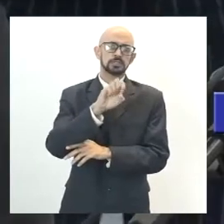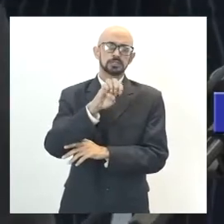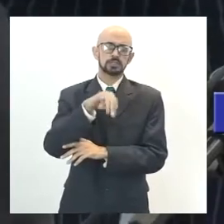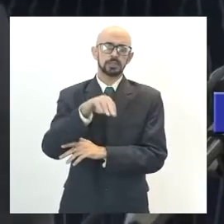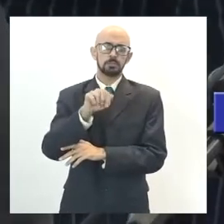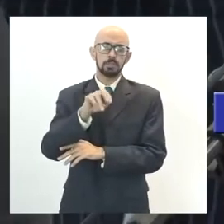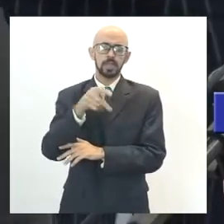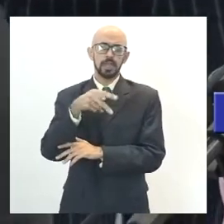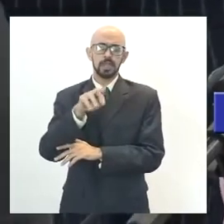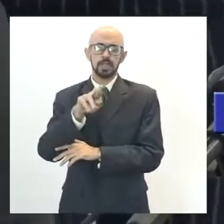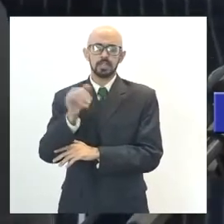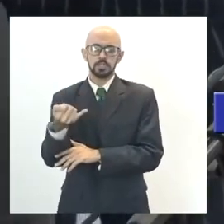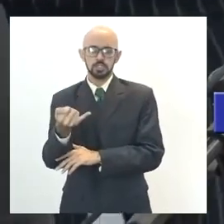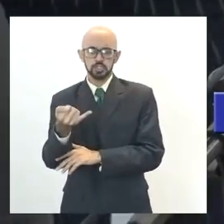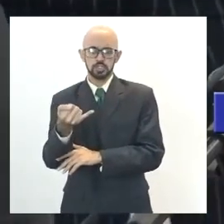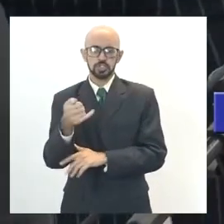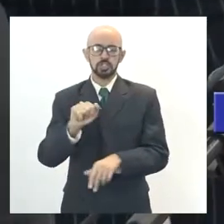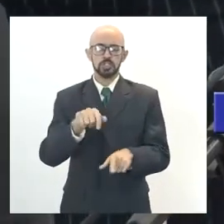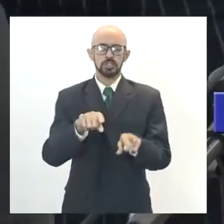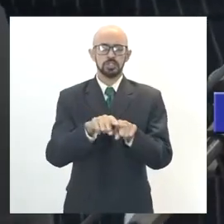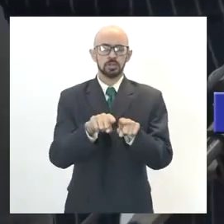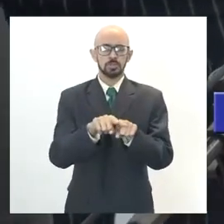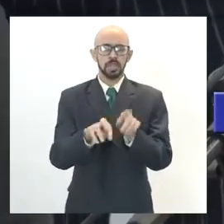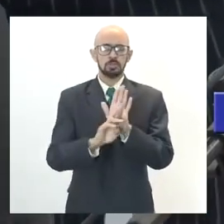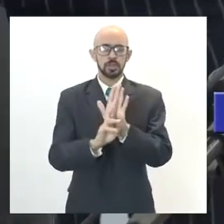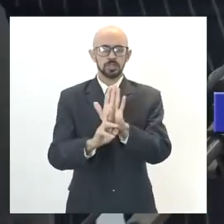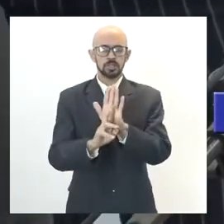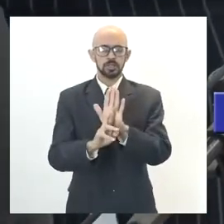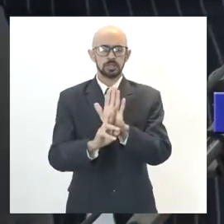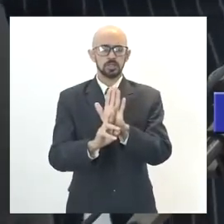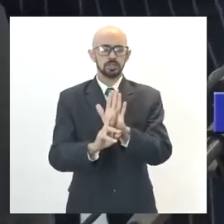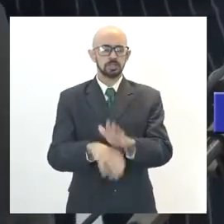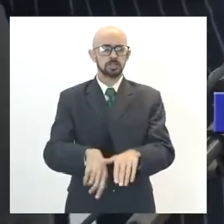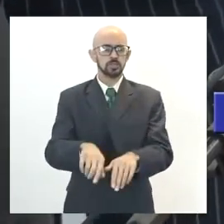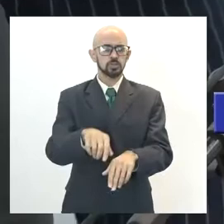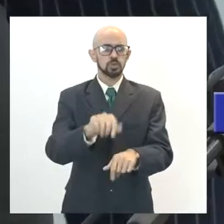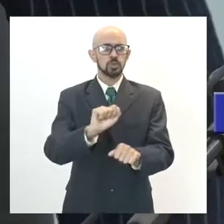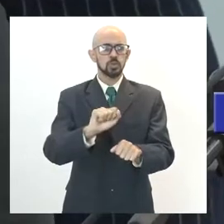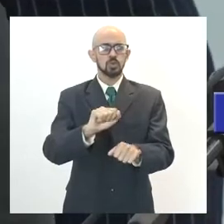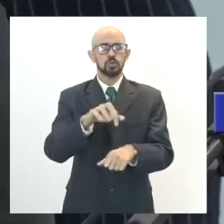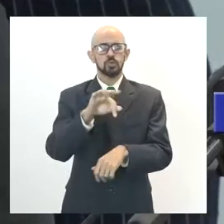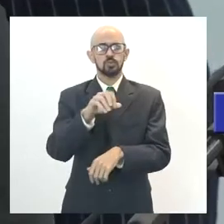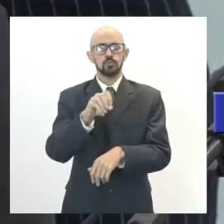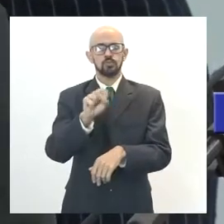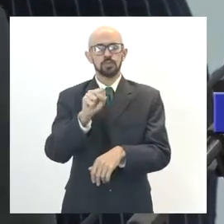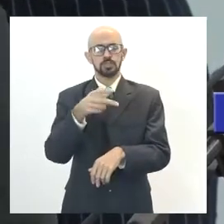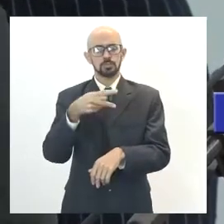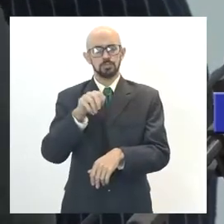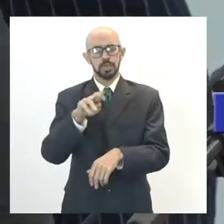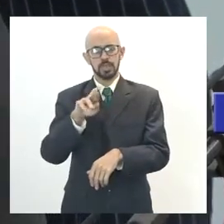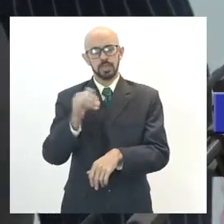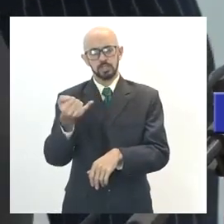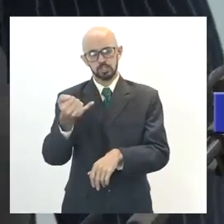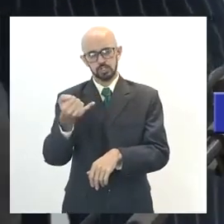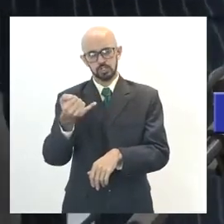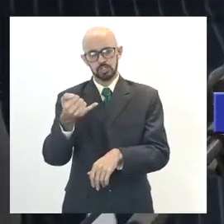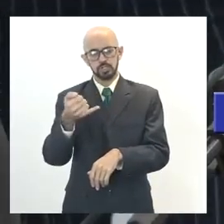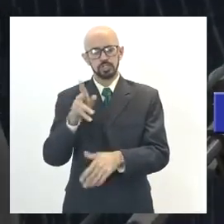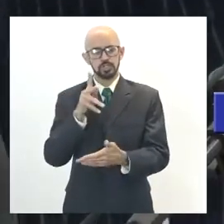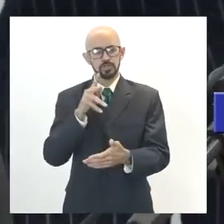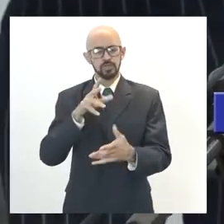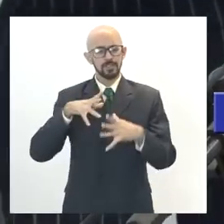do Ministério Público do Estado e representando com muito orgulho também é que o nosso fórum servidores públicos após perj que vem travando